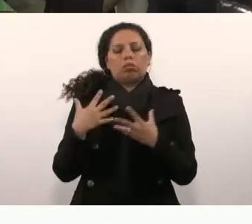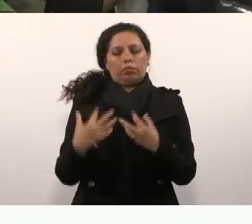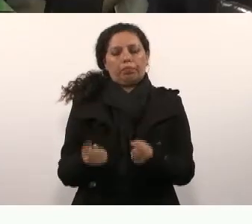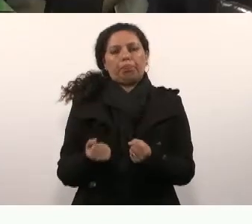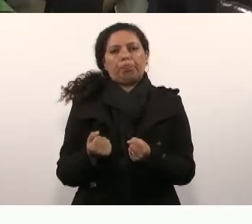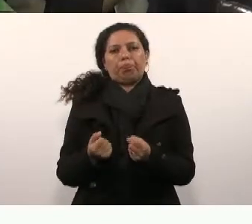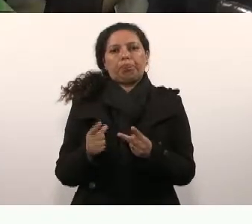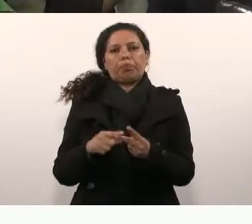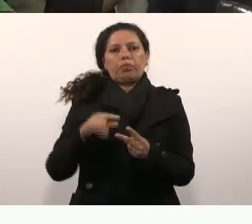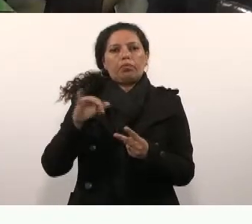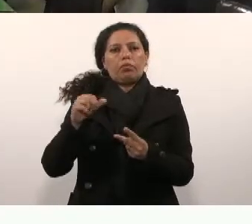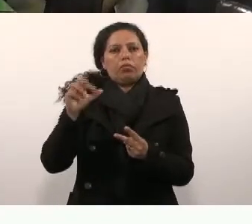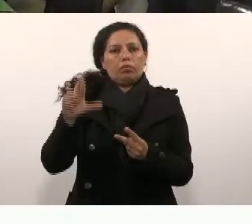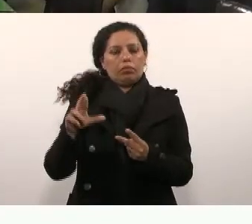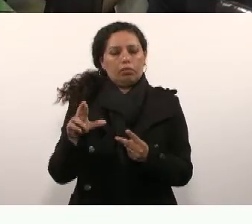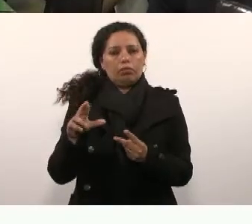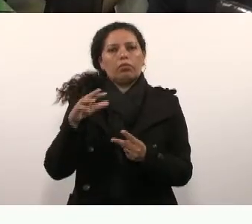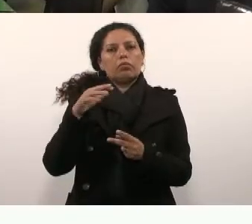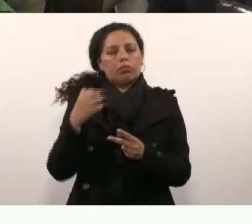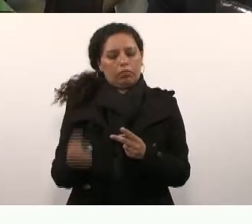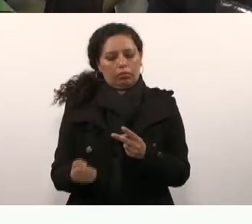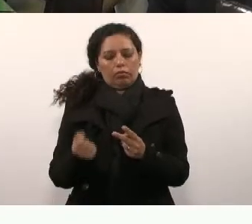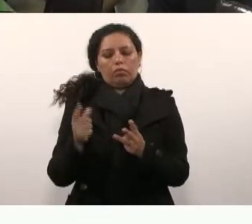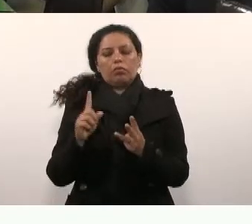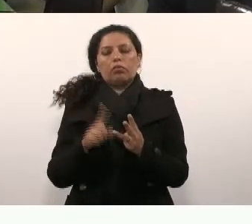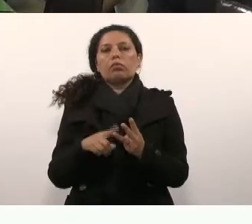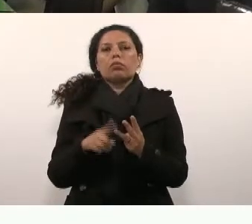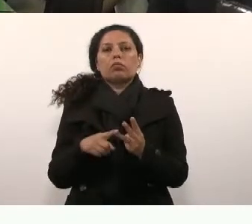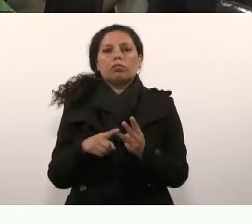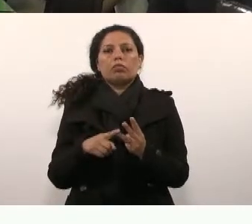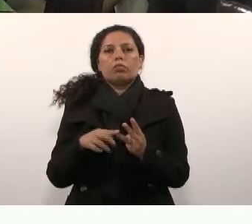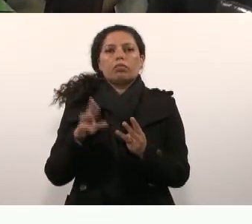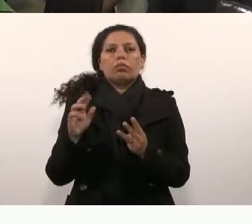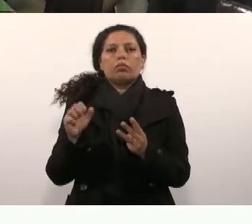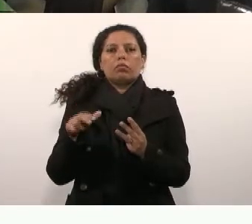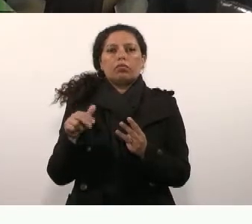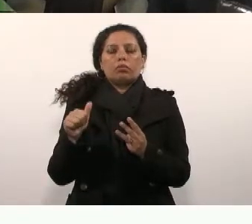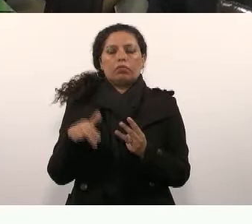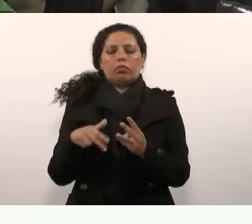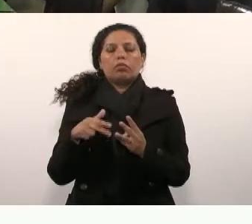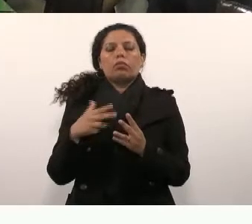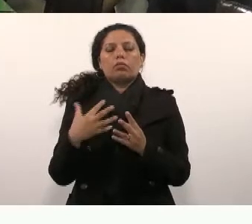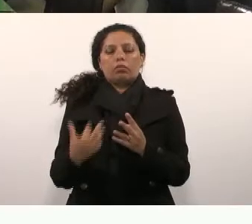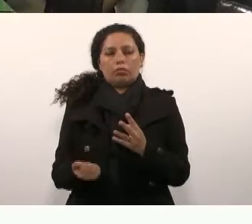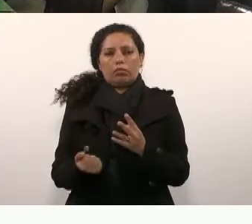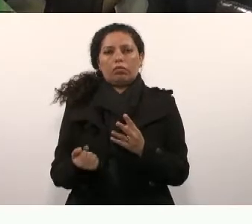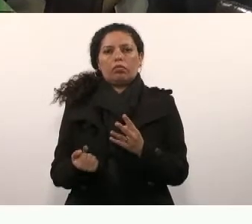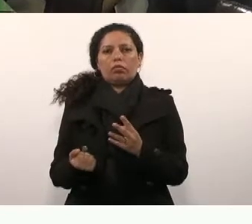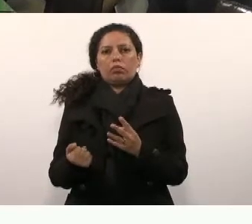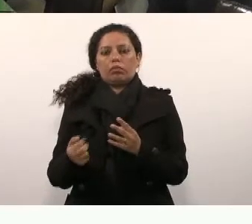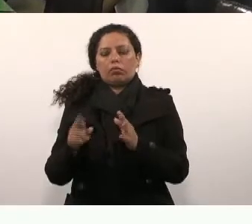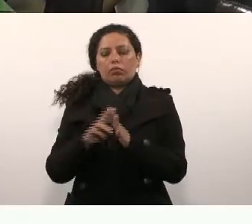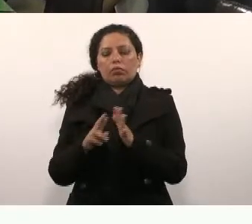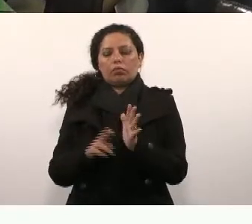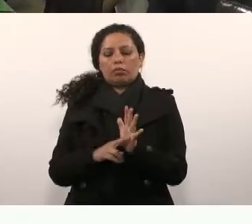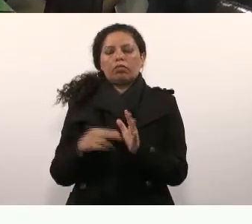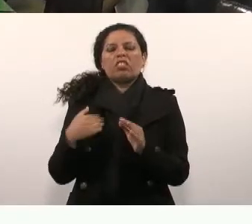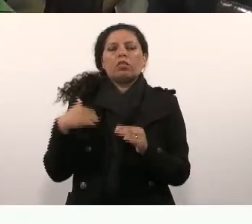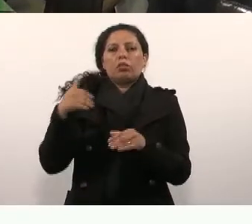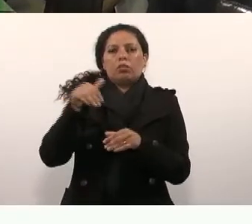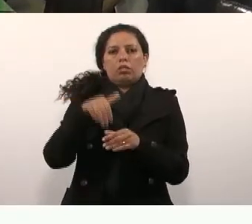Favorável. Deputado Jair Bittencourt? Favorável. Deputado Renan Ferreirinha? Também favorável. Não, o relator, imagina. E eu